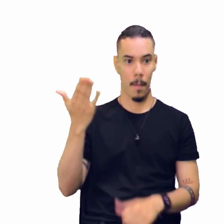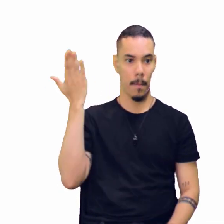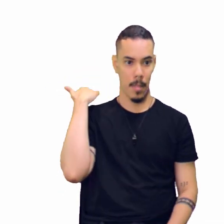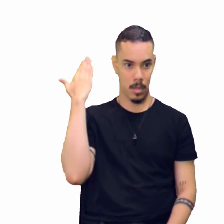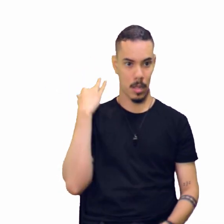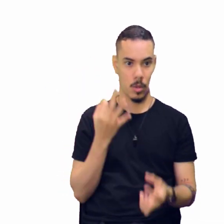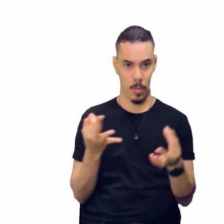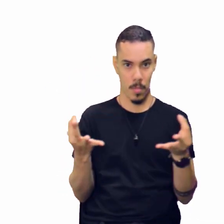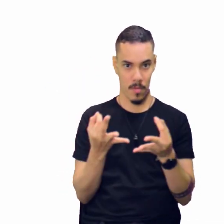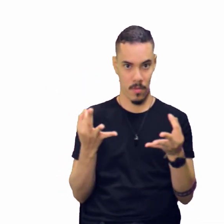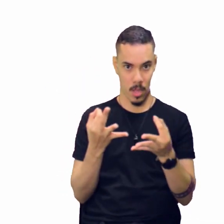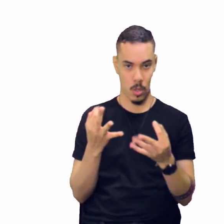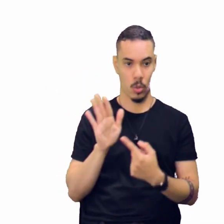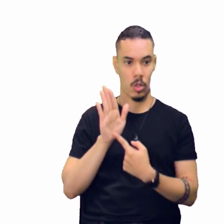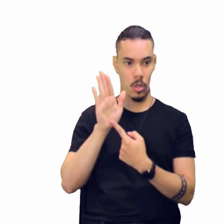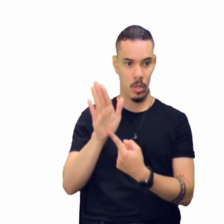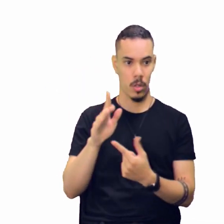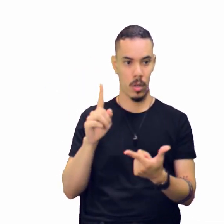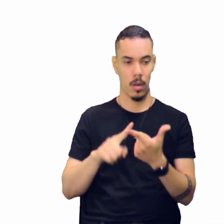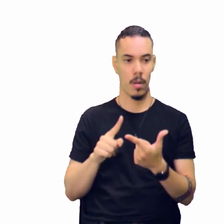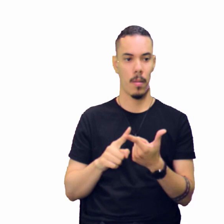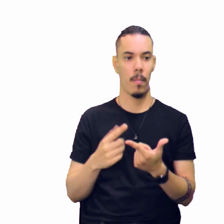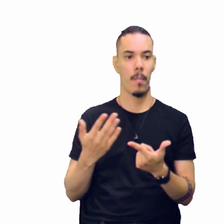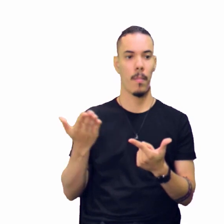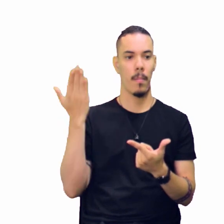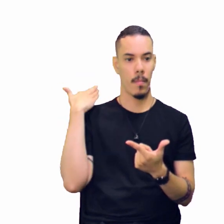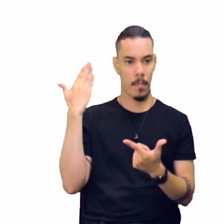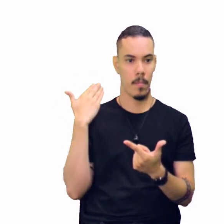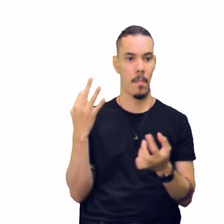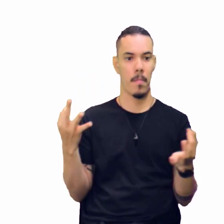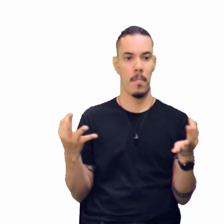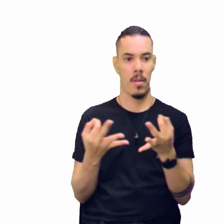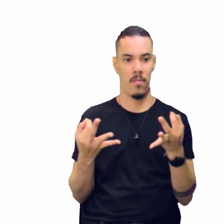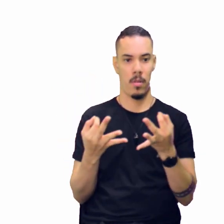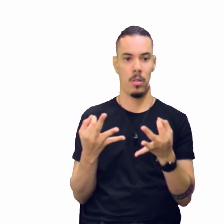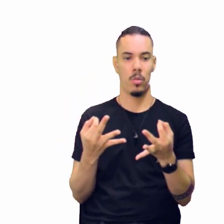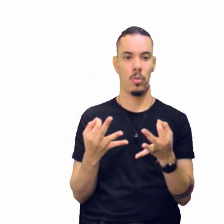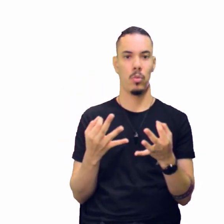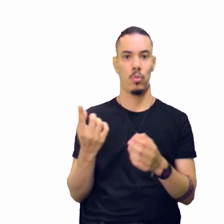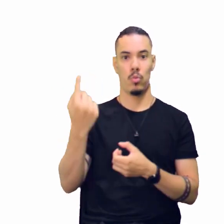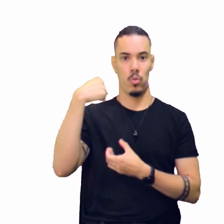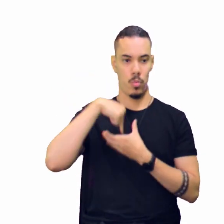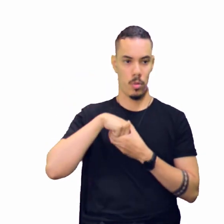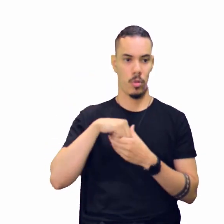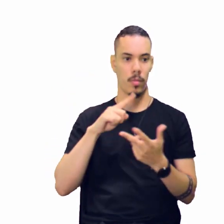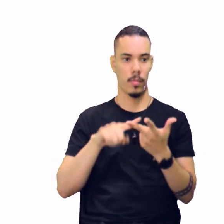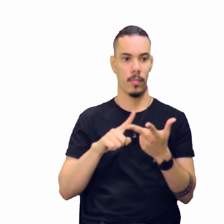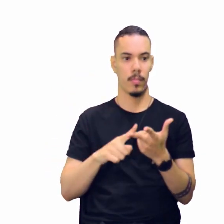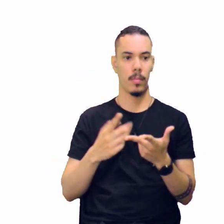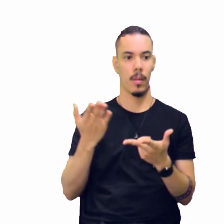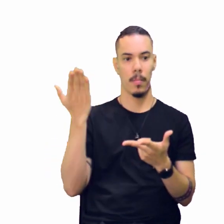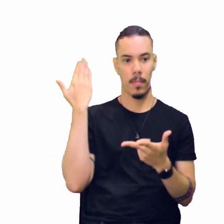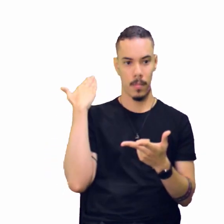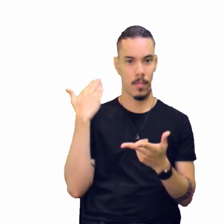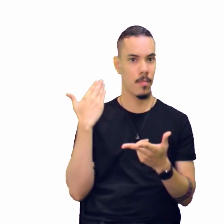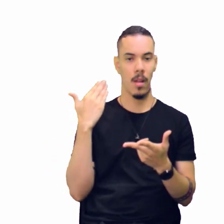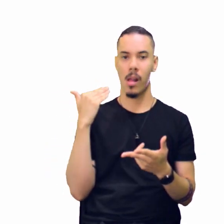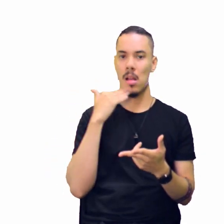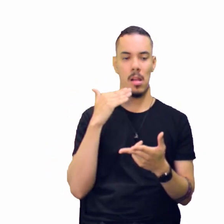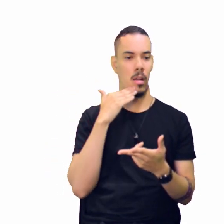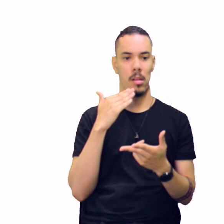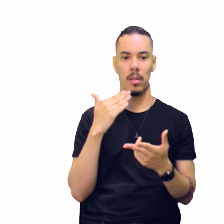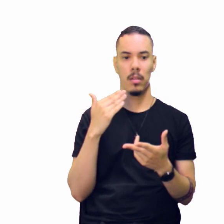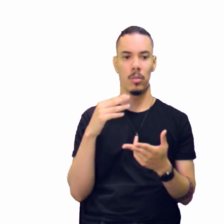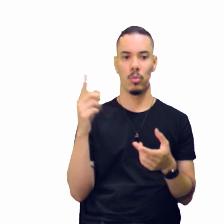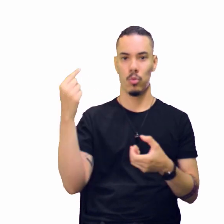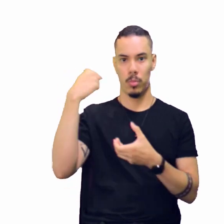indicativo. Pretérito perfeito do subjuntivo. C, pretérito imperfeito do